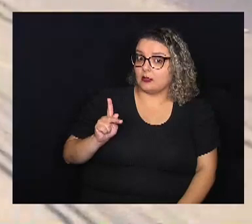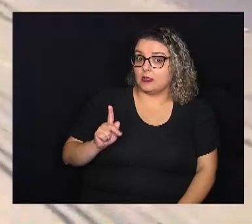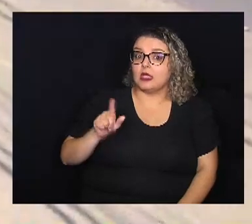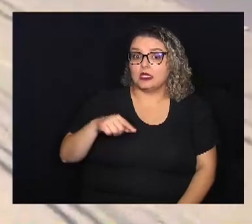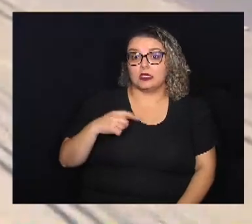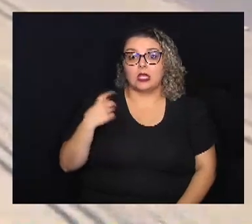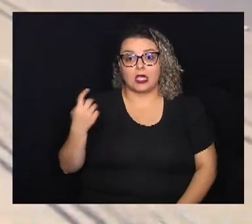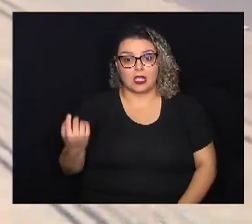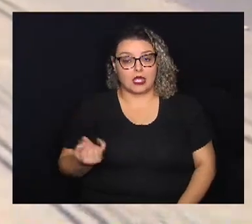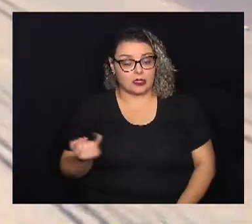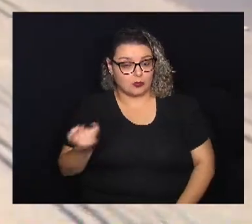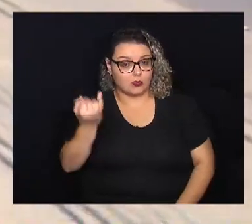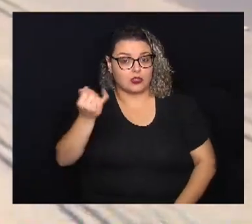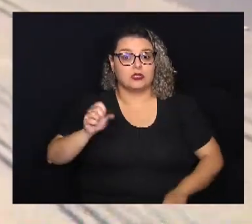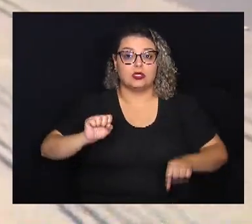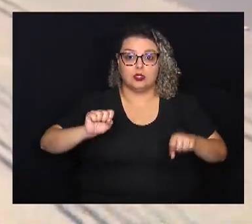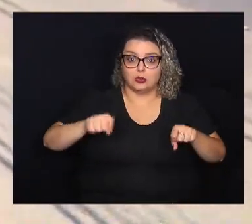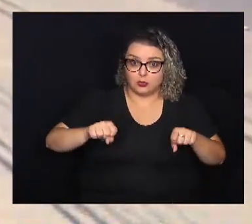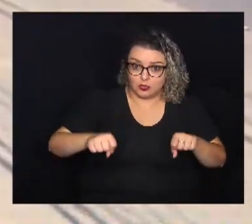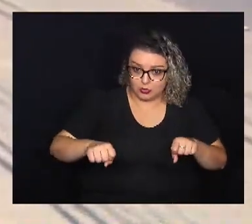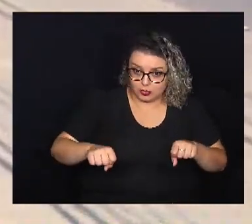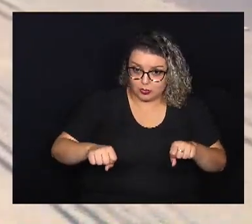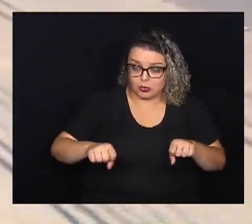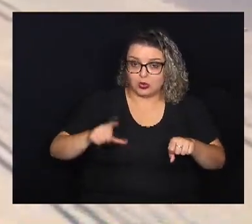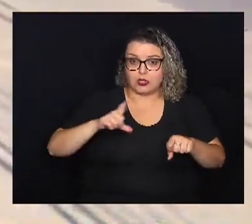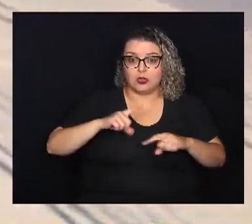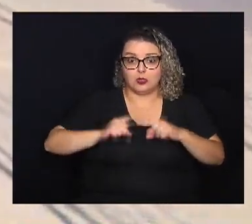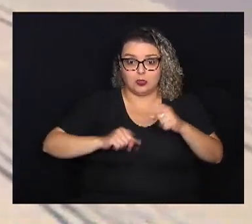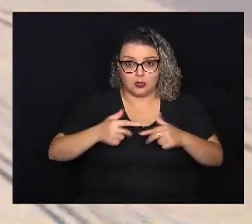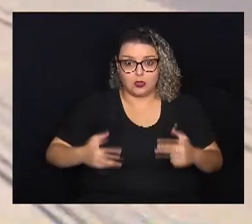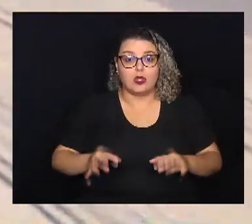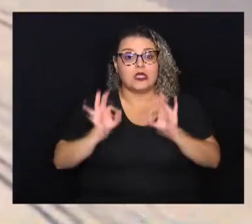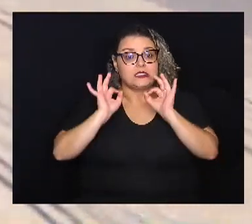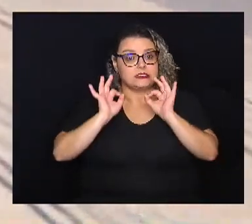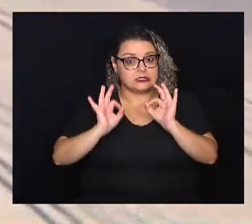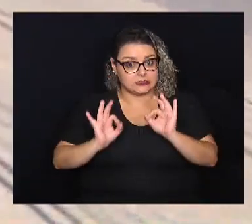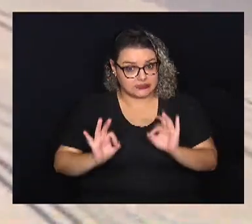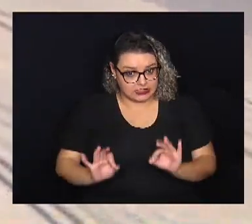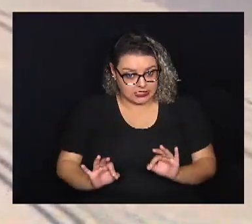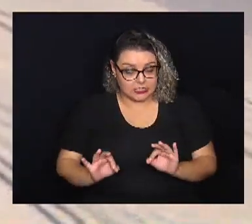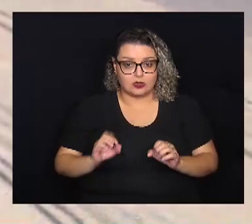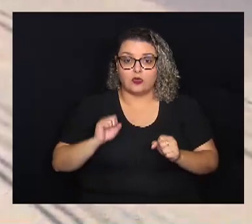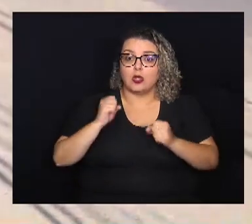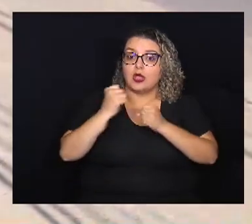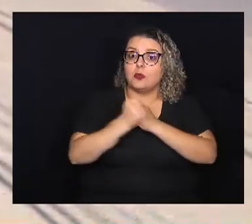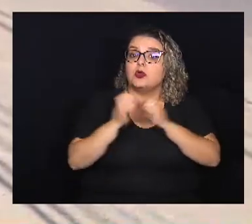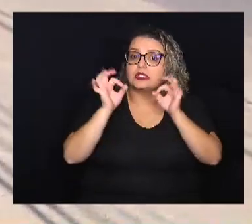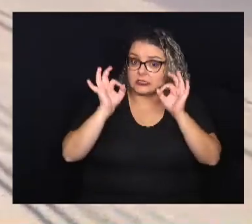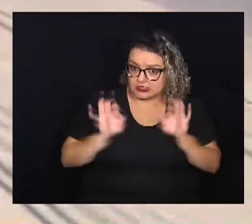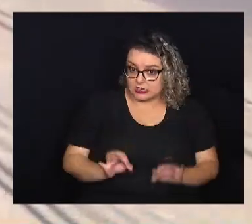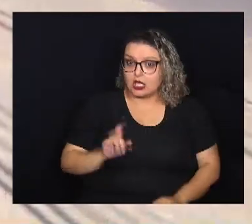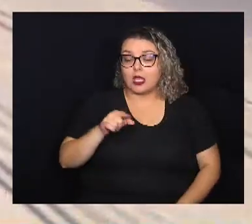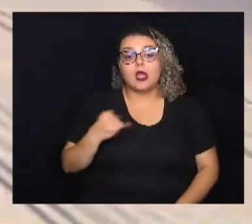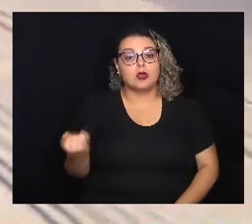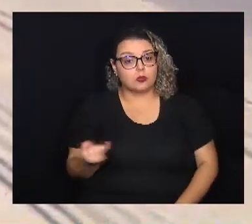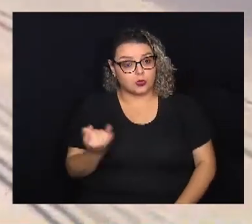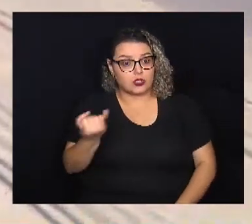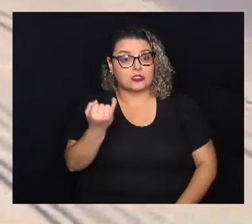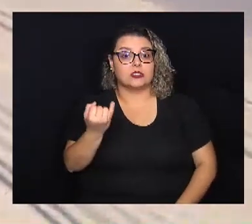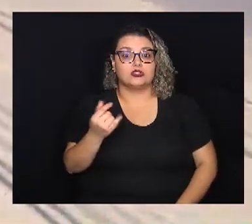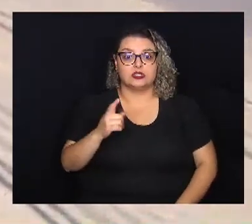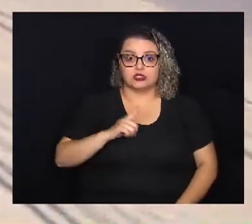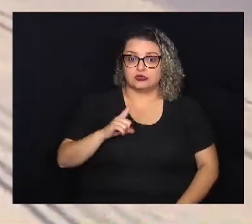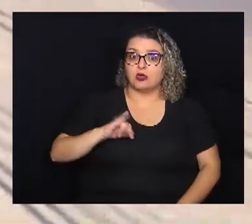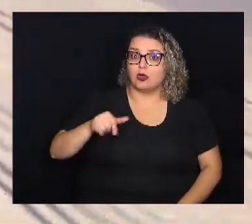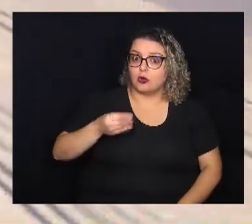a motocicleta esteja com os equipamentos em dia, com a sua proteção adequada, então é super importante que a gente tiver a oportunidade,